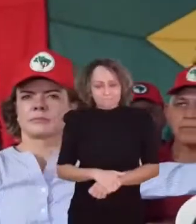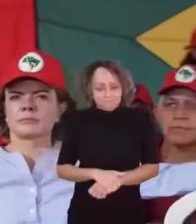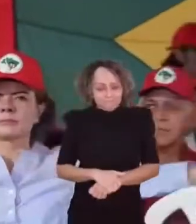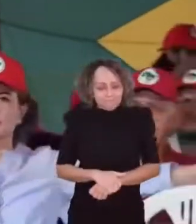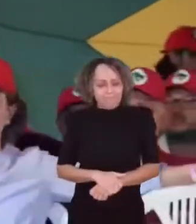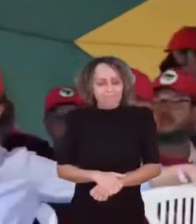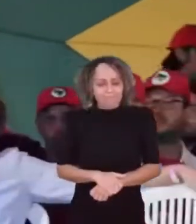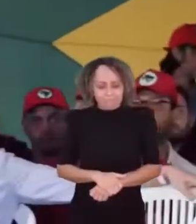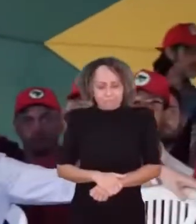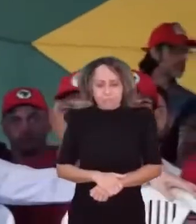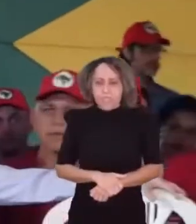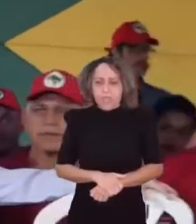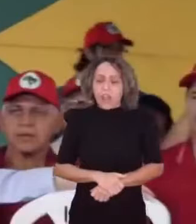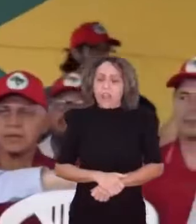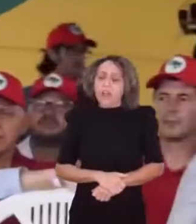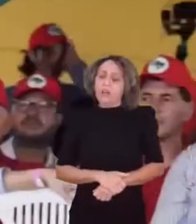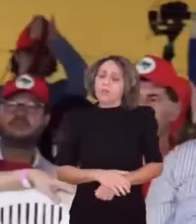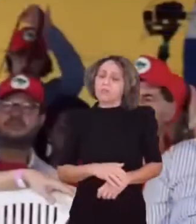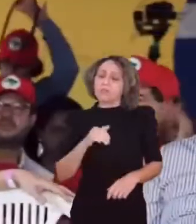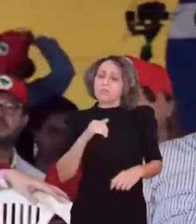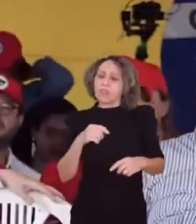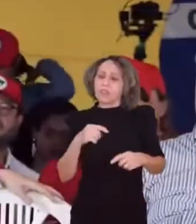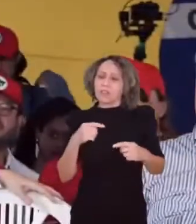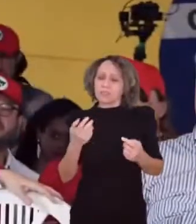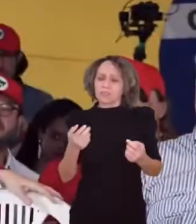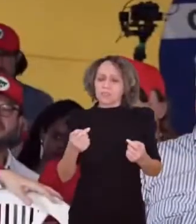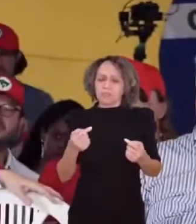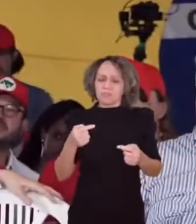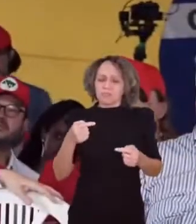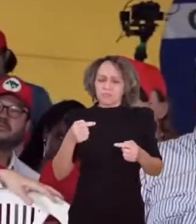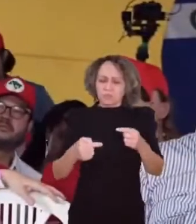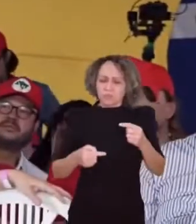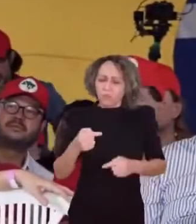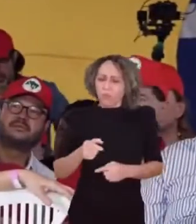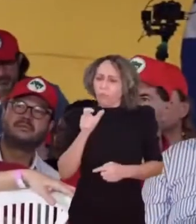uma figura política excepcional, presidente da